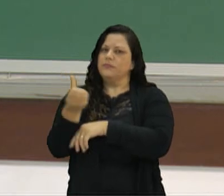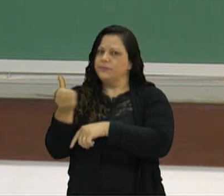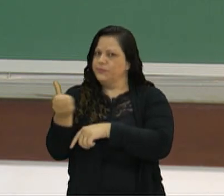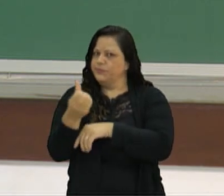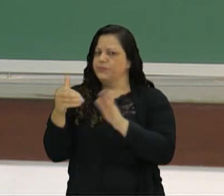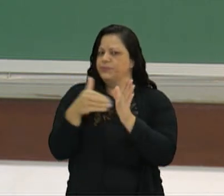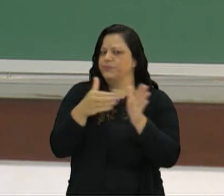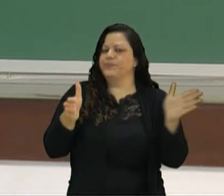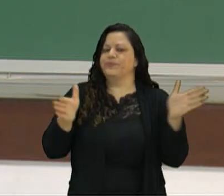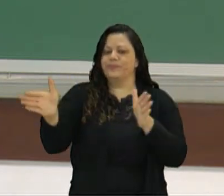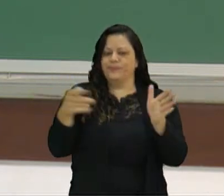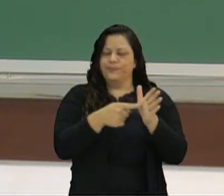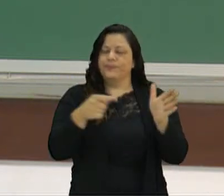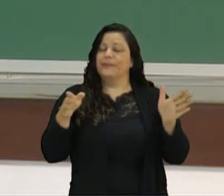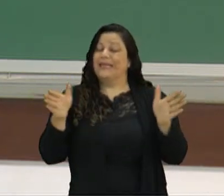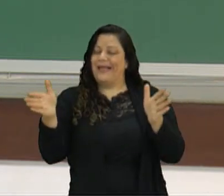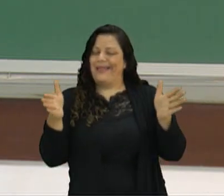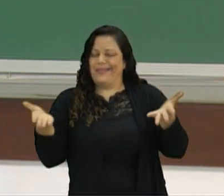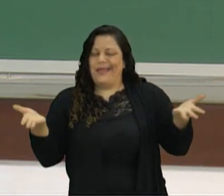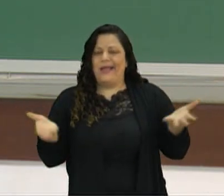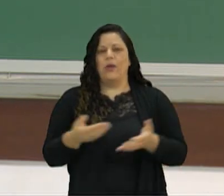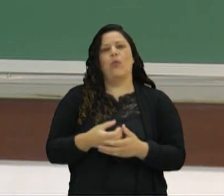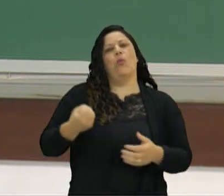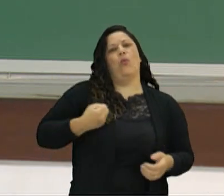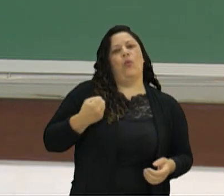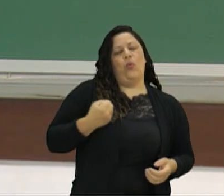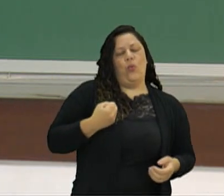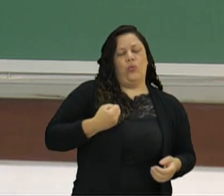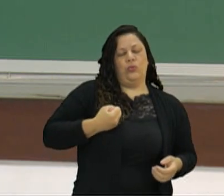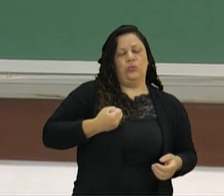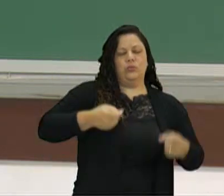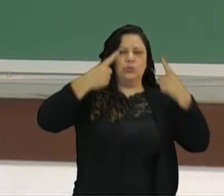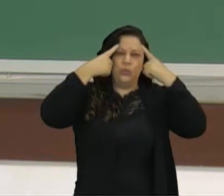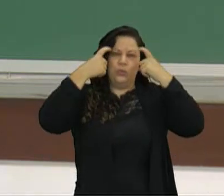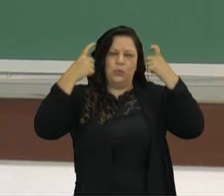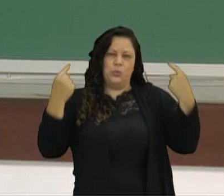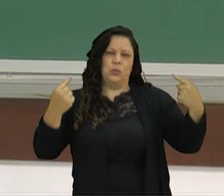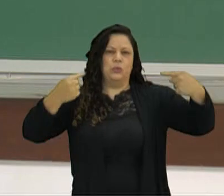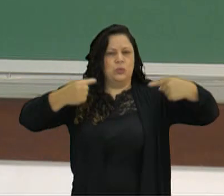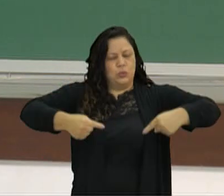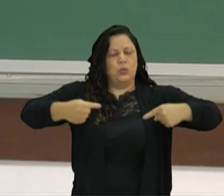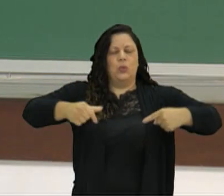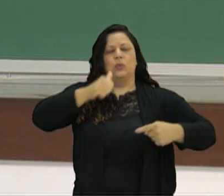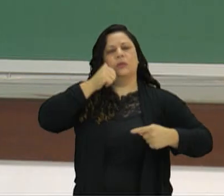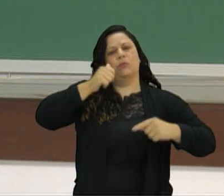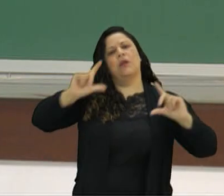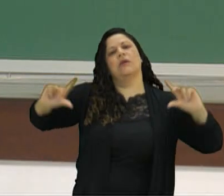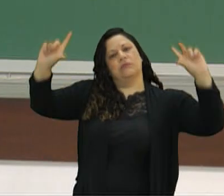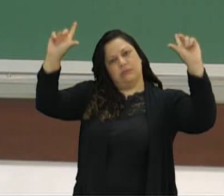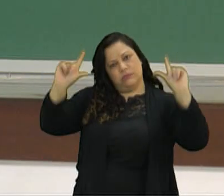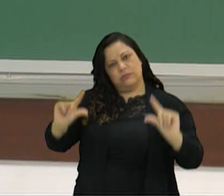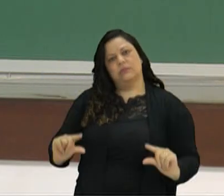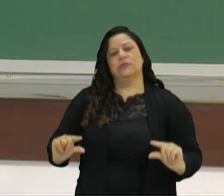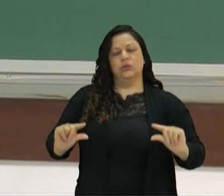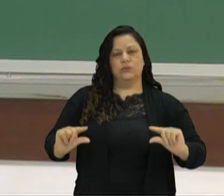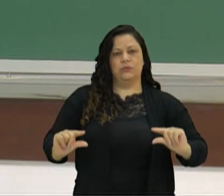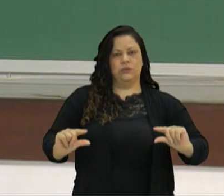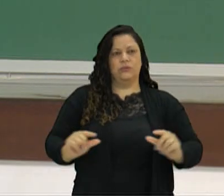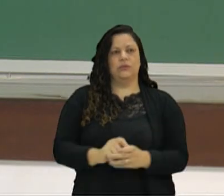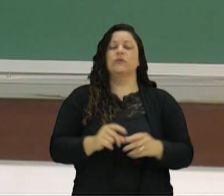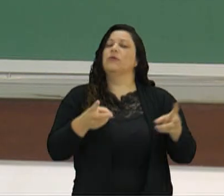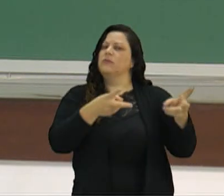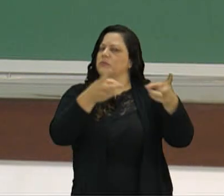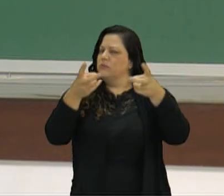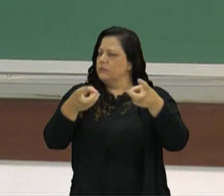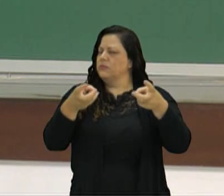até hoje, esses números aí de violência contra a mulher têm diminuído, tá? Então, vejam como que a